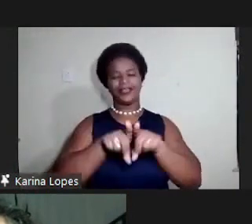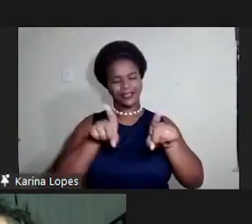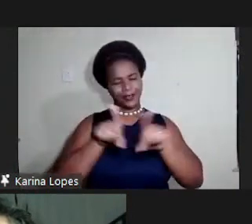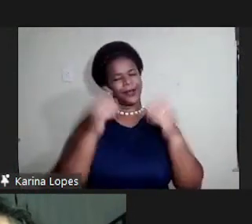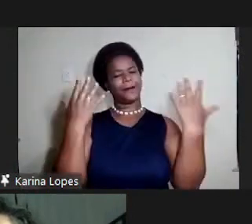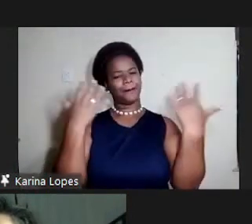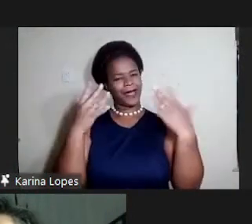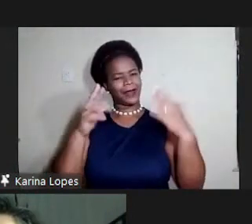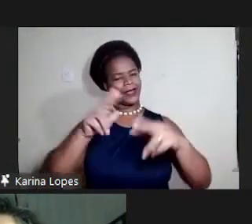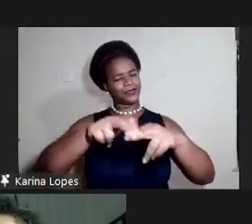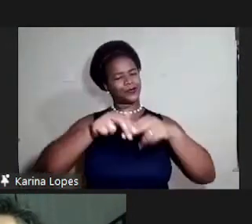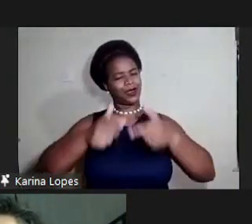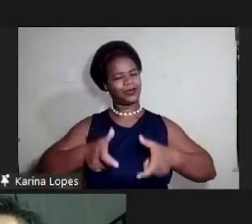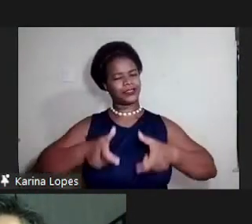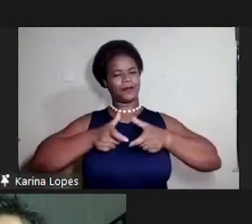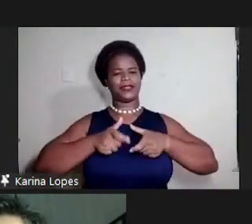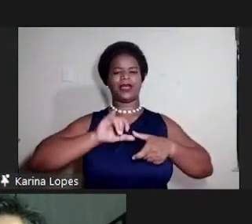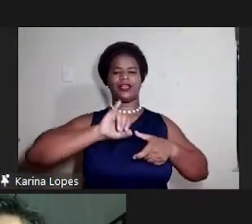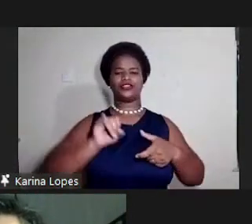JK.